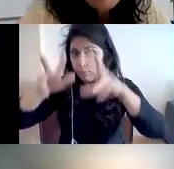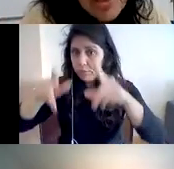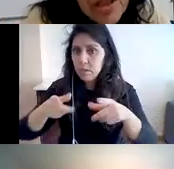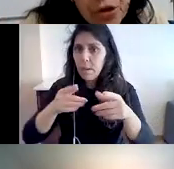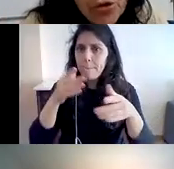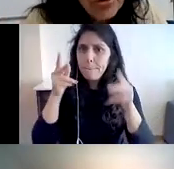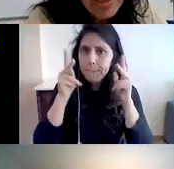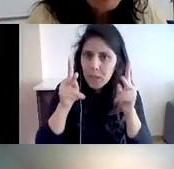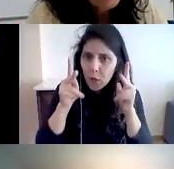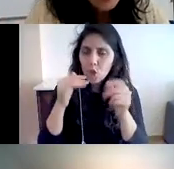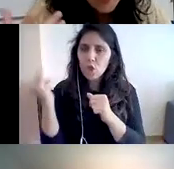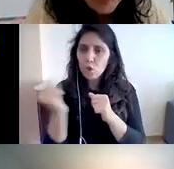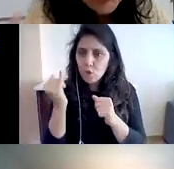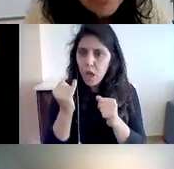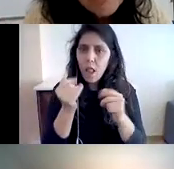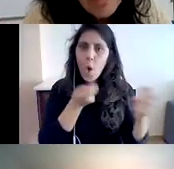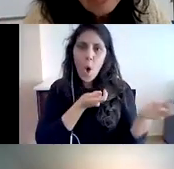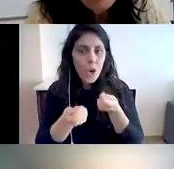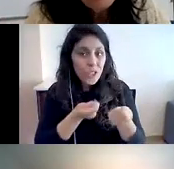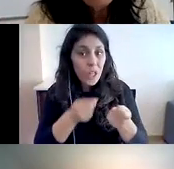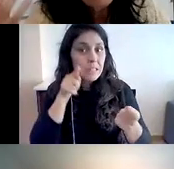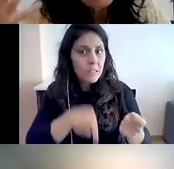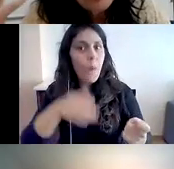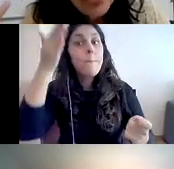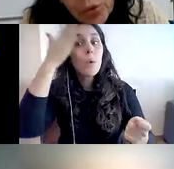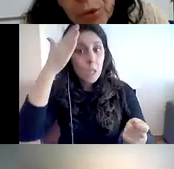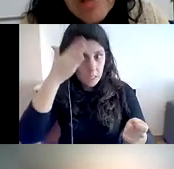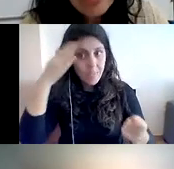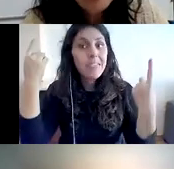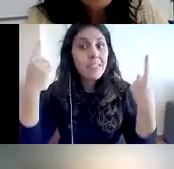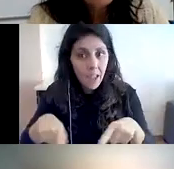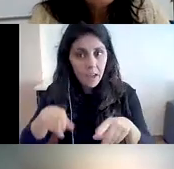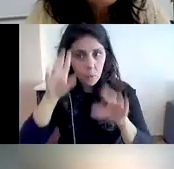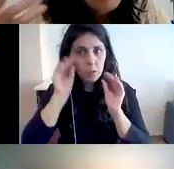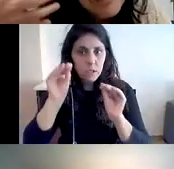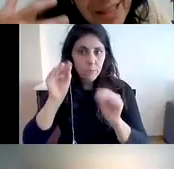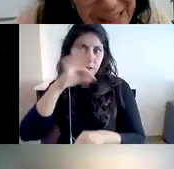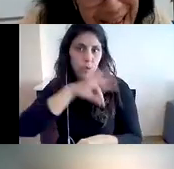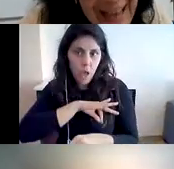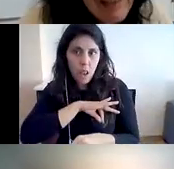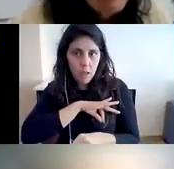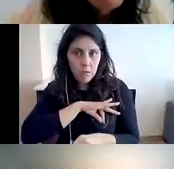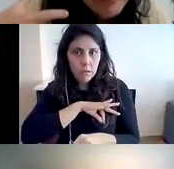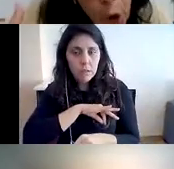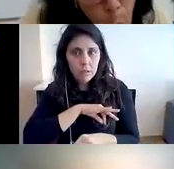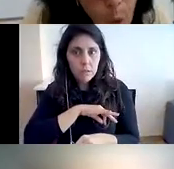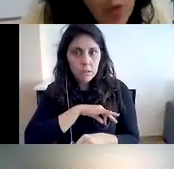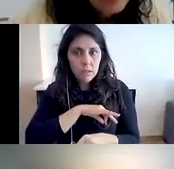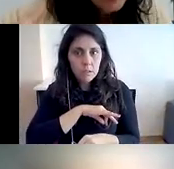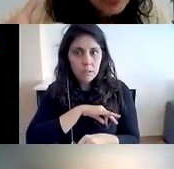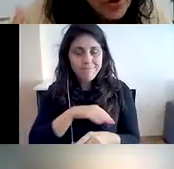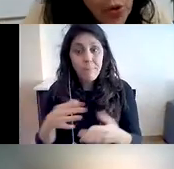ponto de vista institucional, o potencial inovador do ensino profissional está,